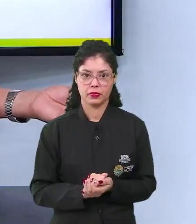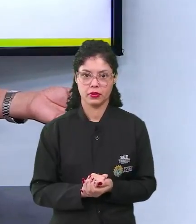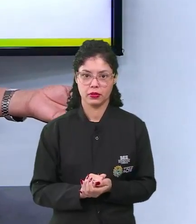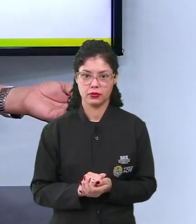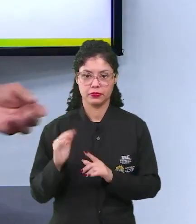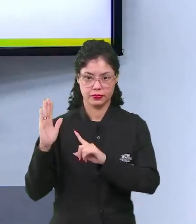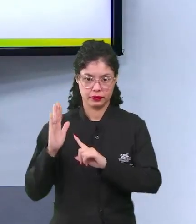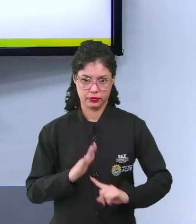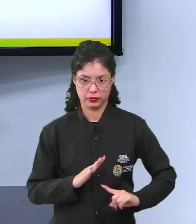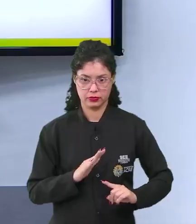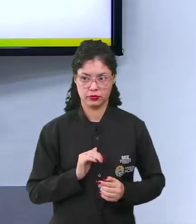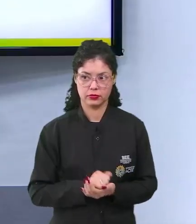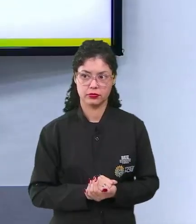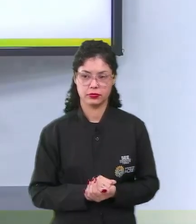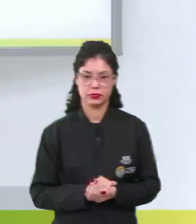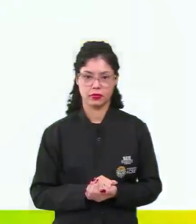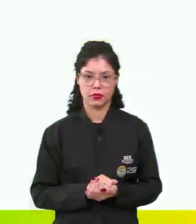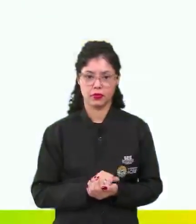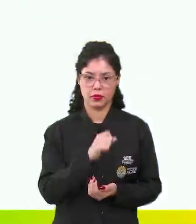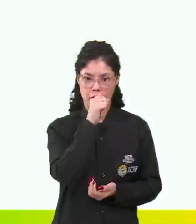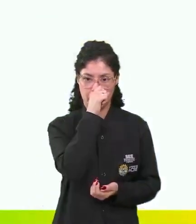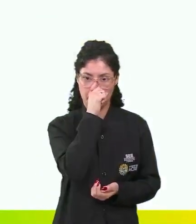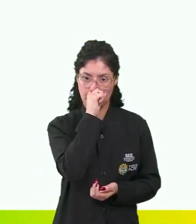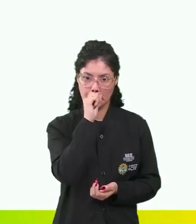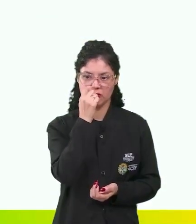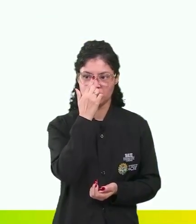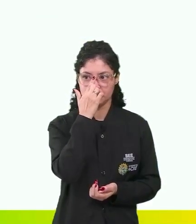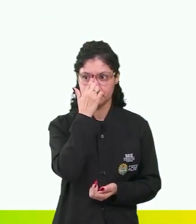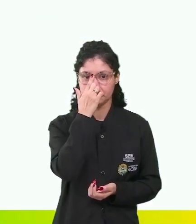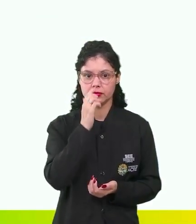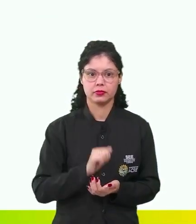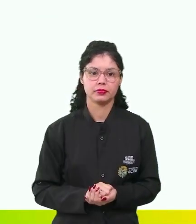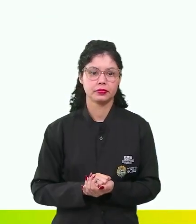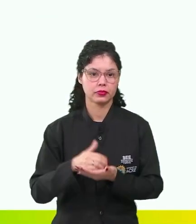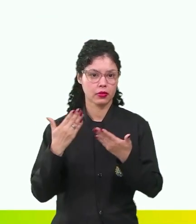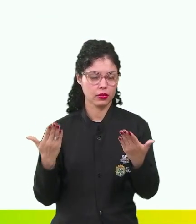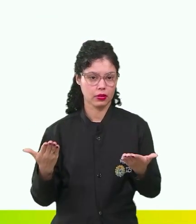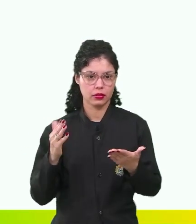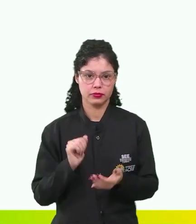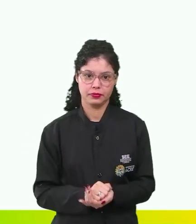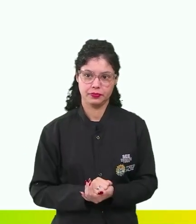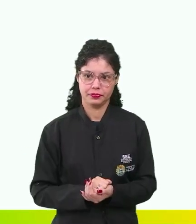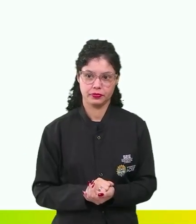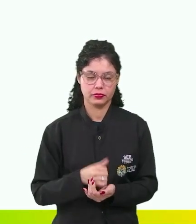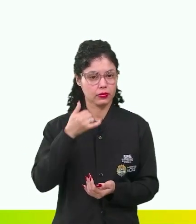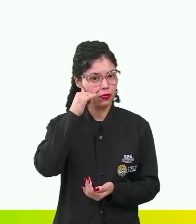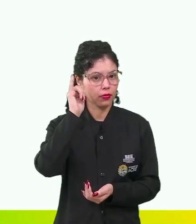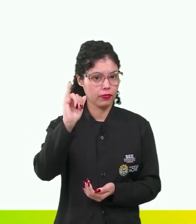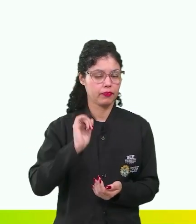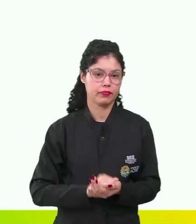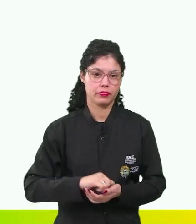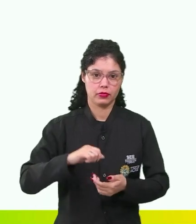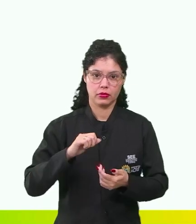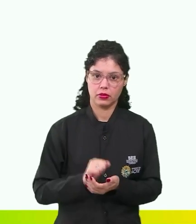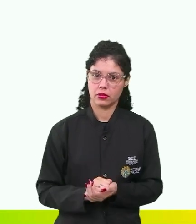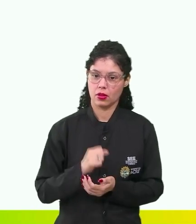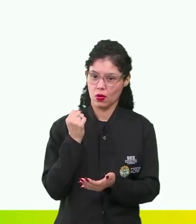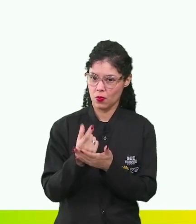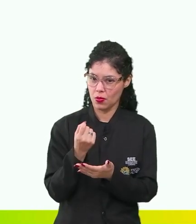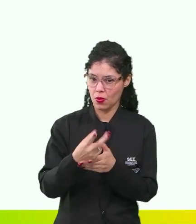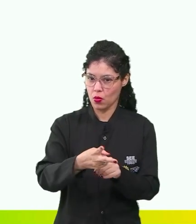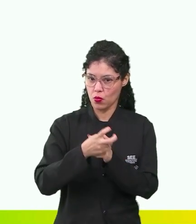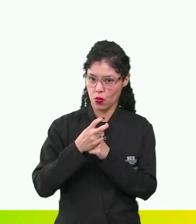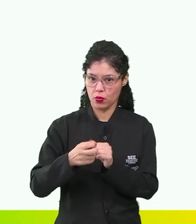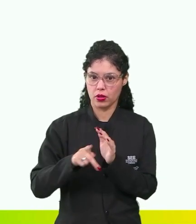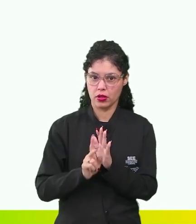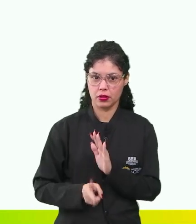entrar em depressão. Bom, então, para evitar a alienação e o consumo, vamos